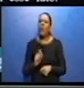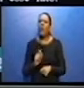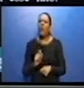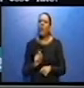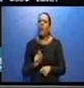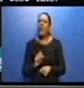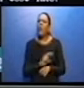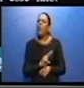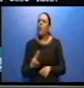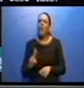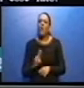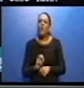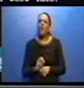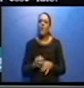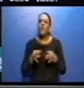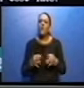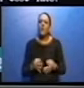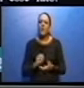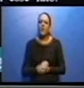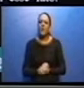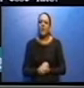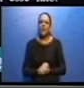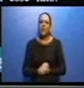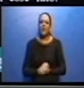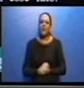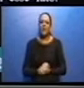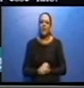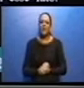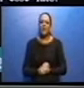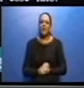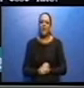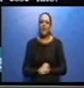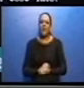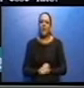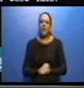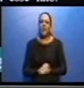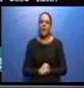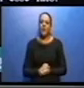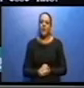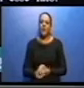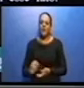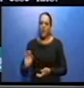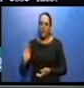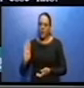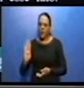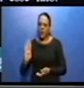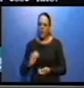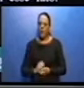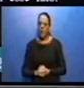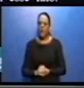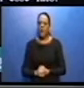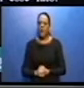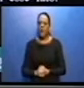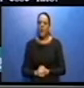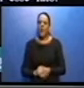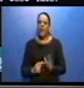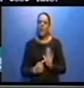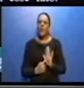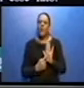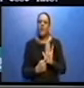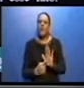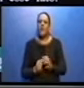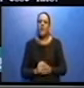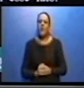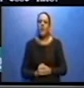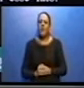ilustrando? A alternativa A, essa é a pergunta. No exercício B, aponte o momento histórico em que esse